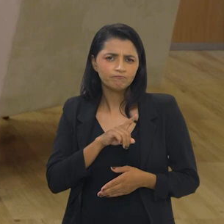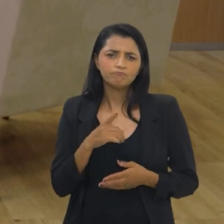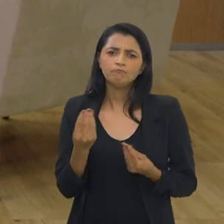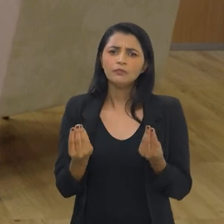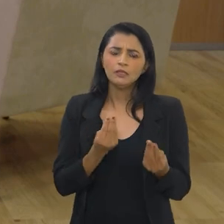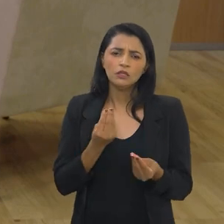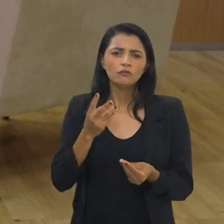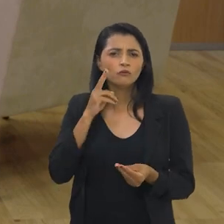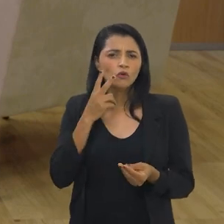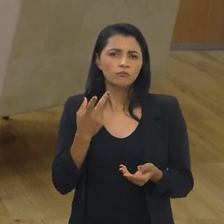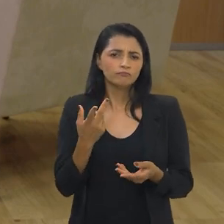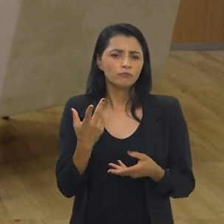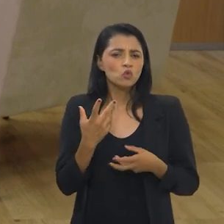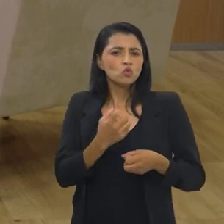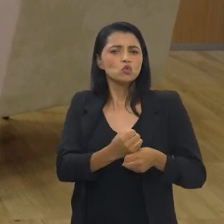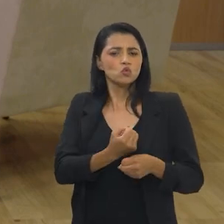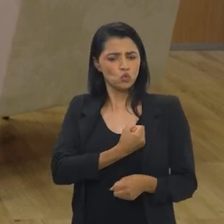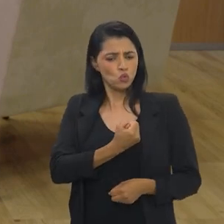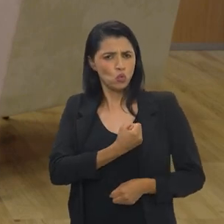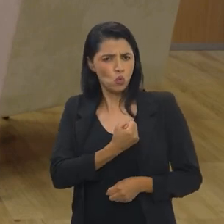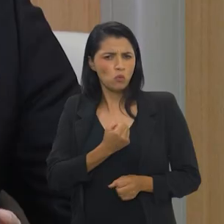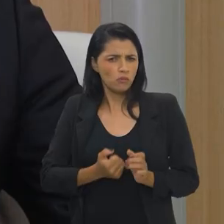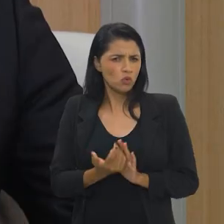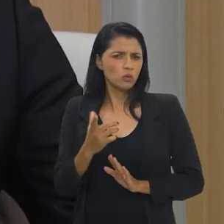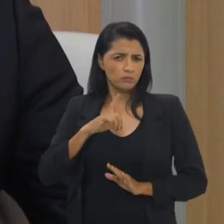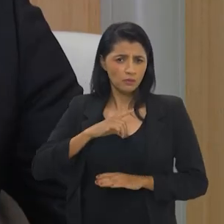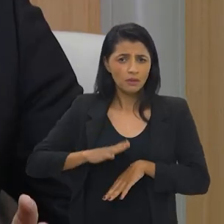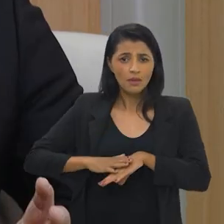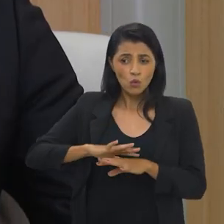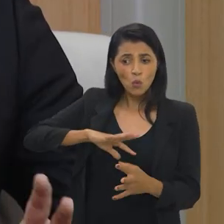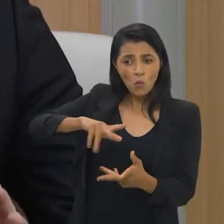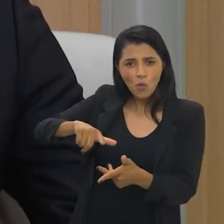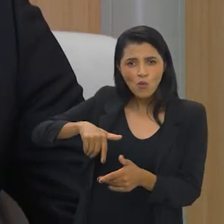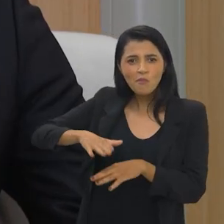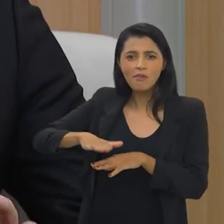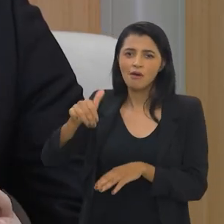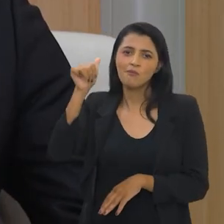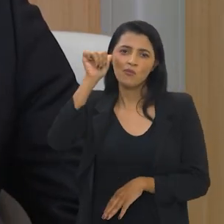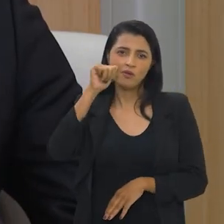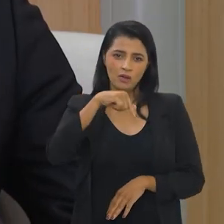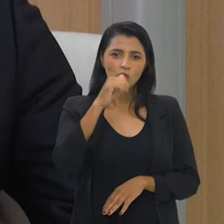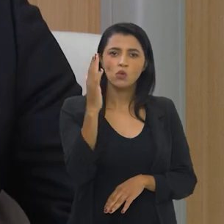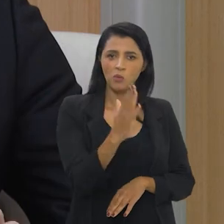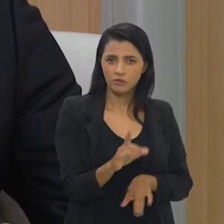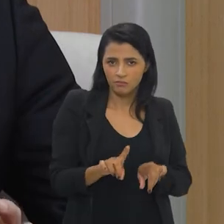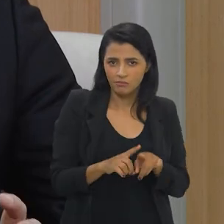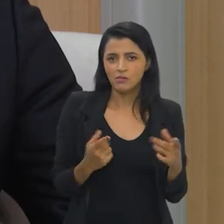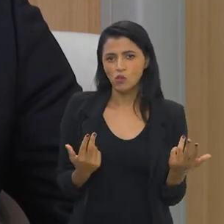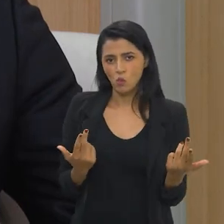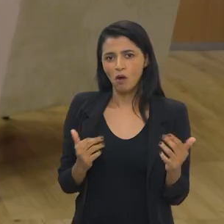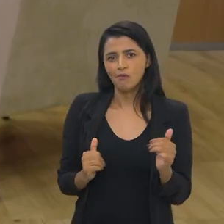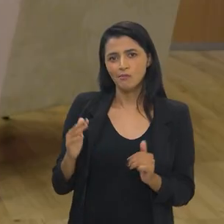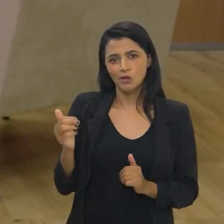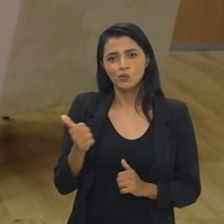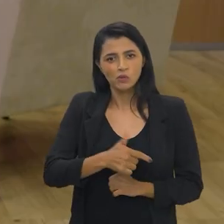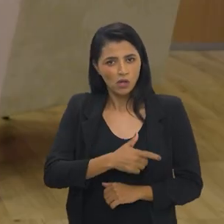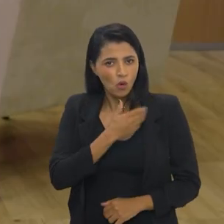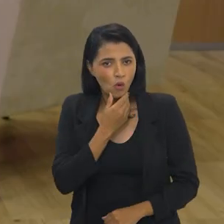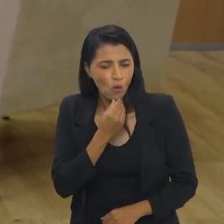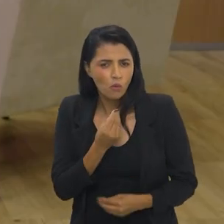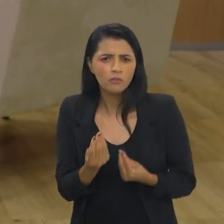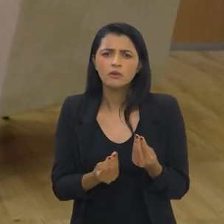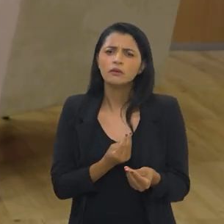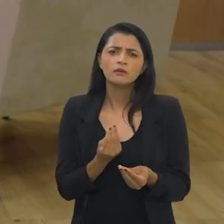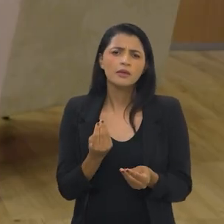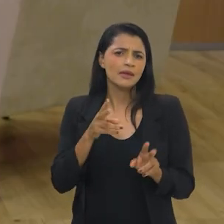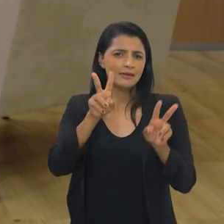fosse debruçar em relação aos números nós temos mais mulheres no mundo globalmente e aqui no Brasil também quer